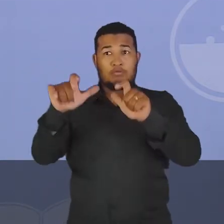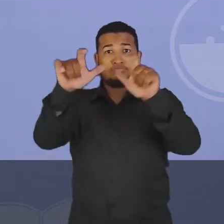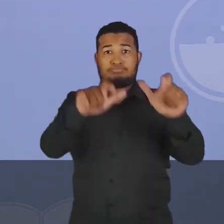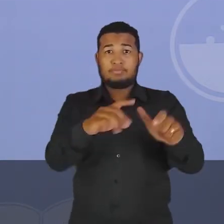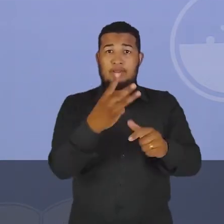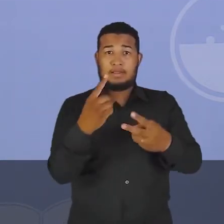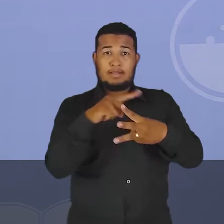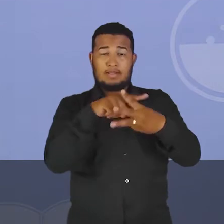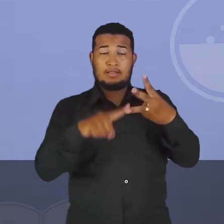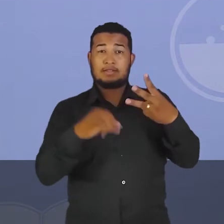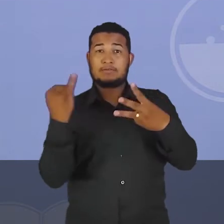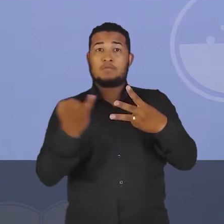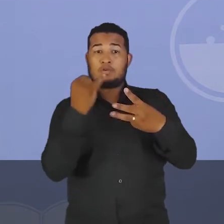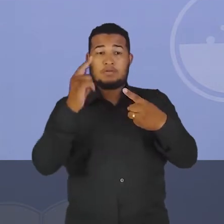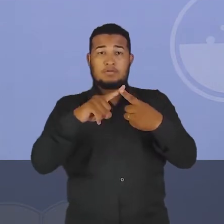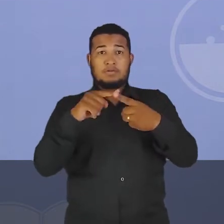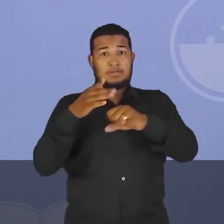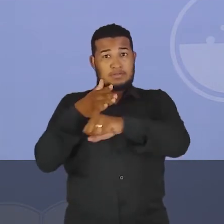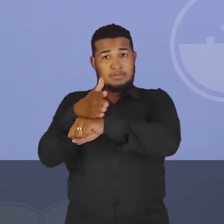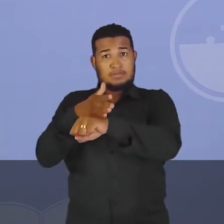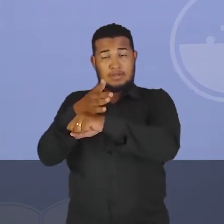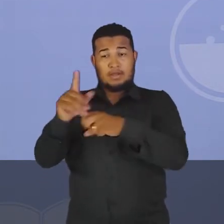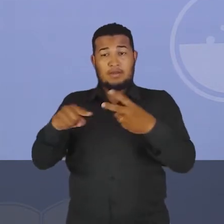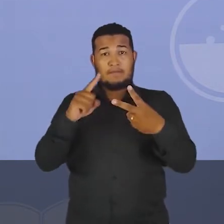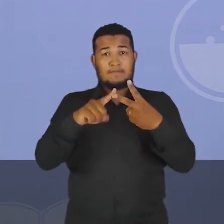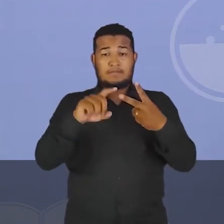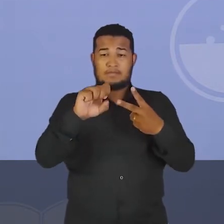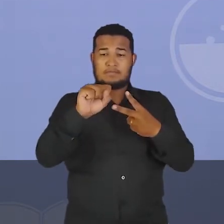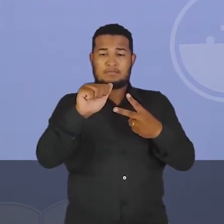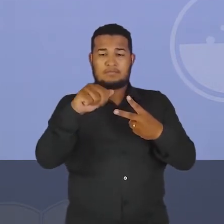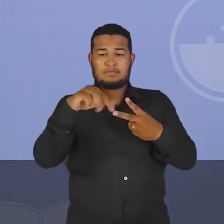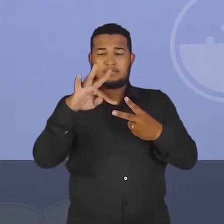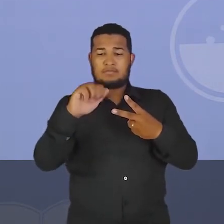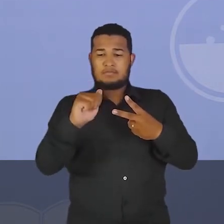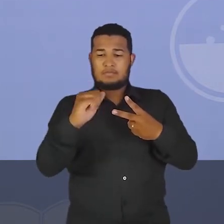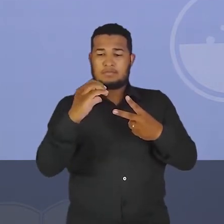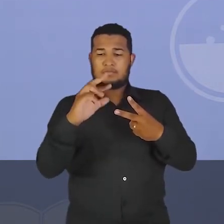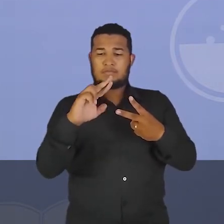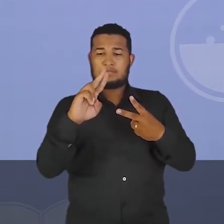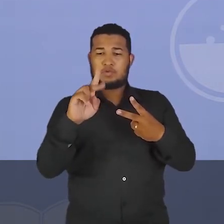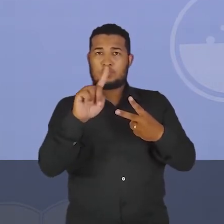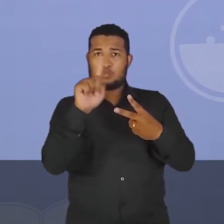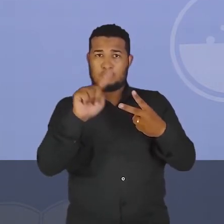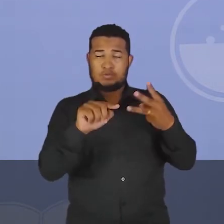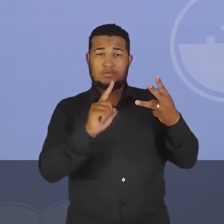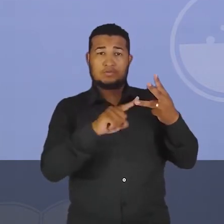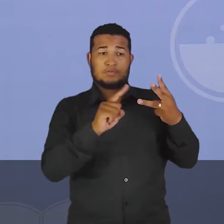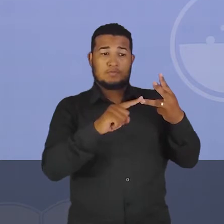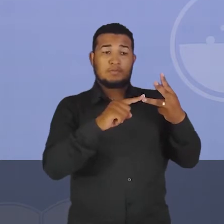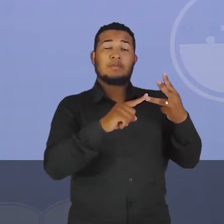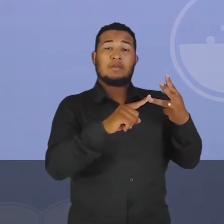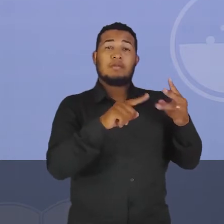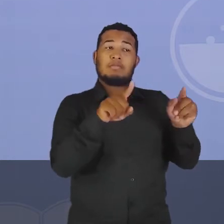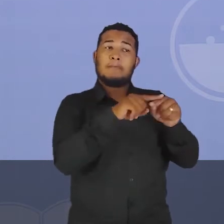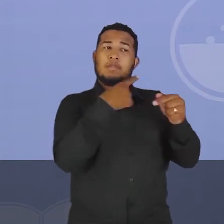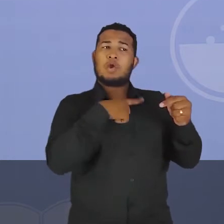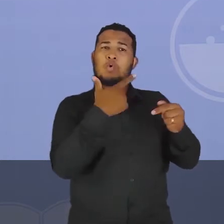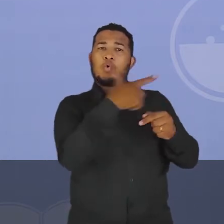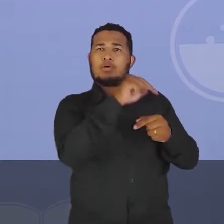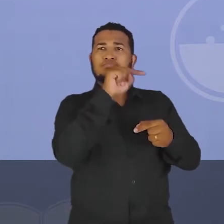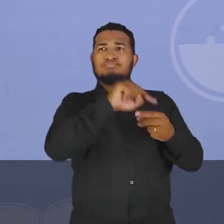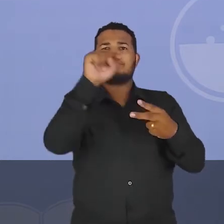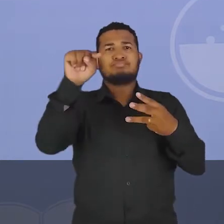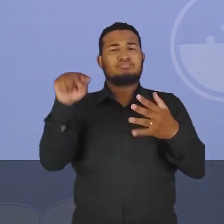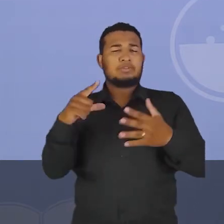três, Serra, Nova Almeida e Santa Cruz. Apesar de Nova Almeida hoje pertencer à Serra, por muito tempo ela foi separada.